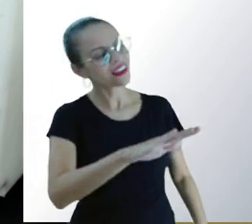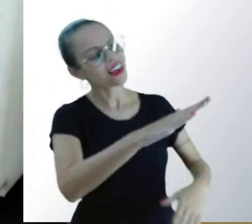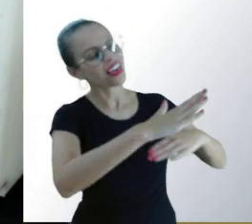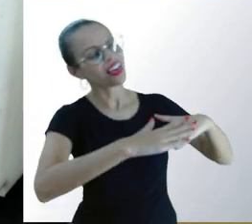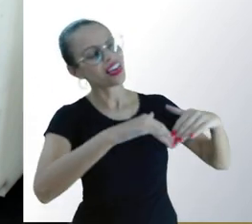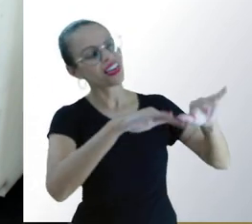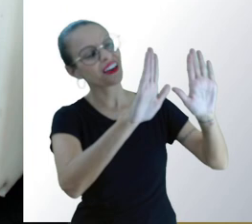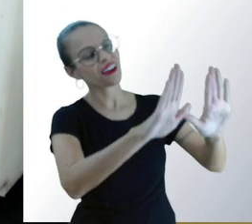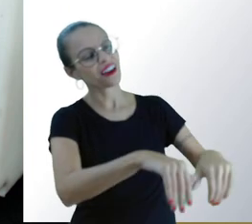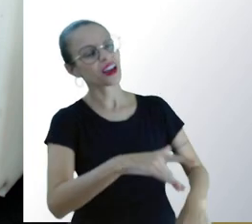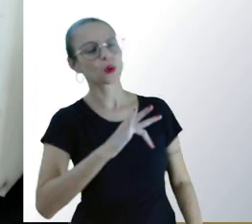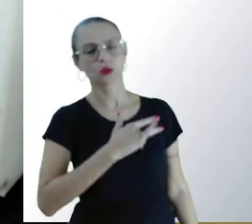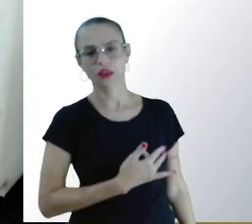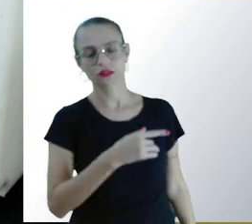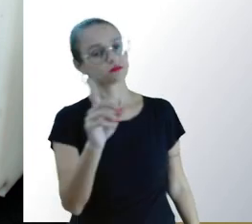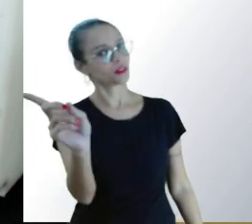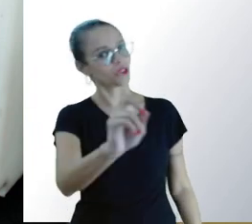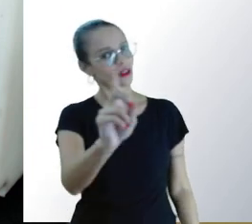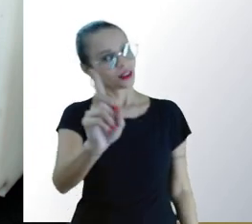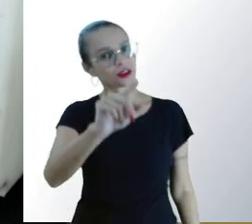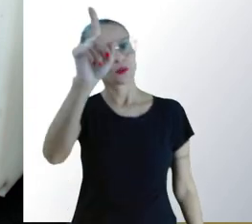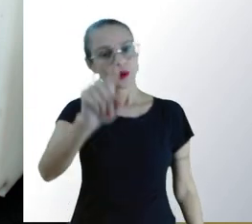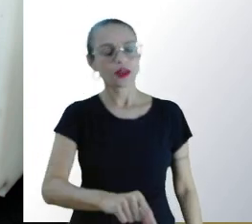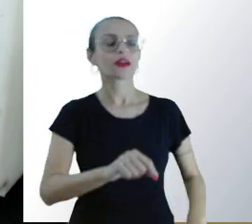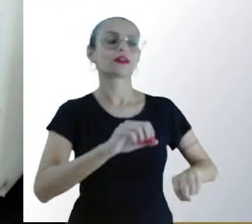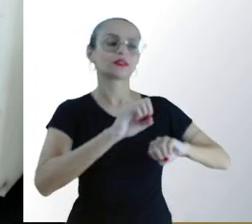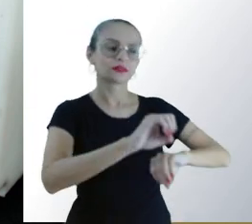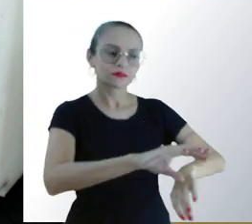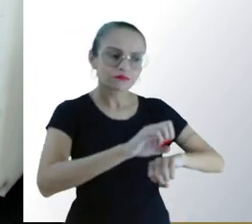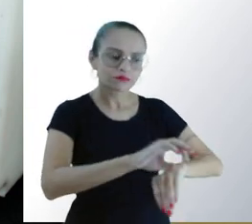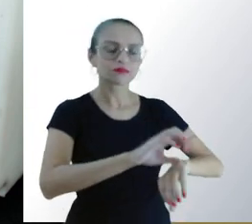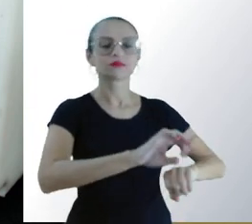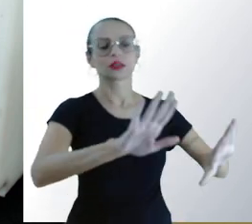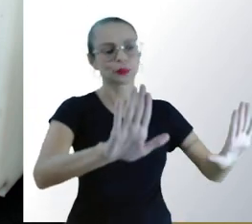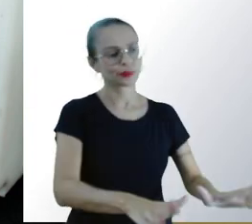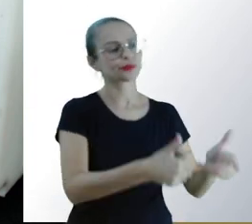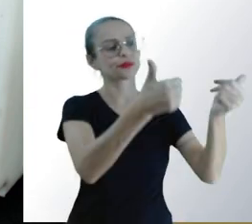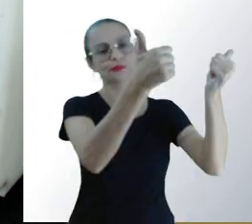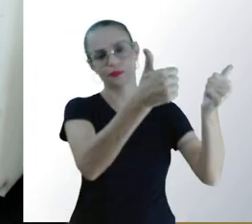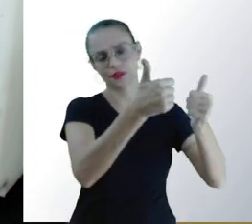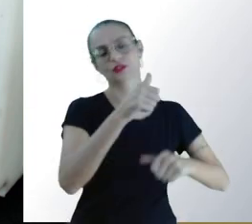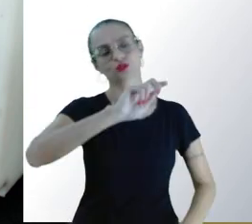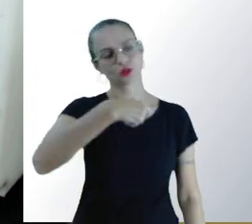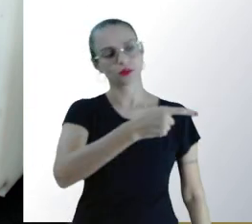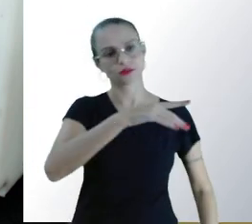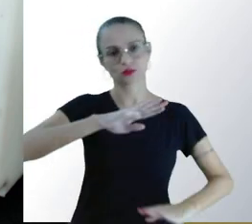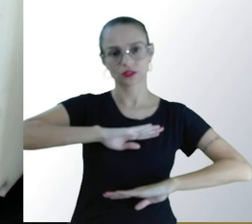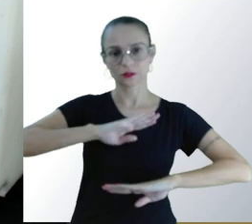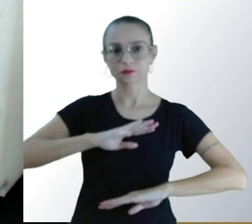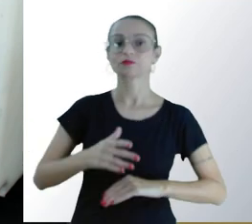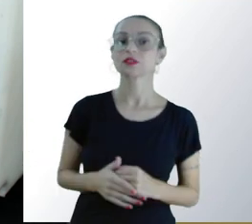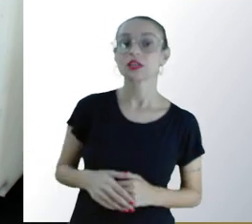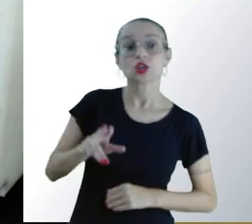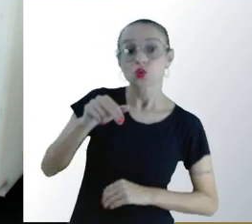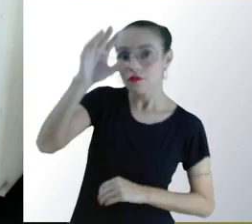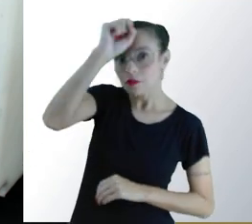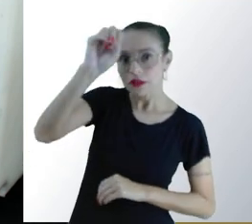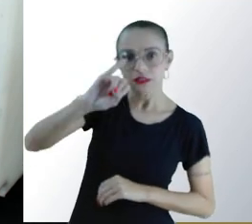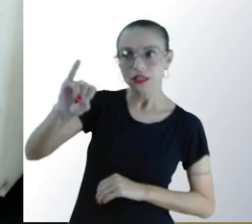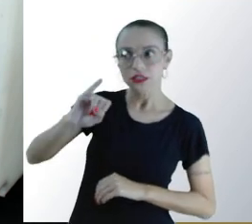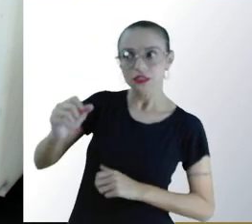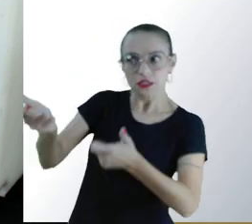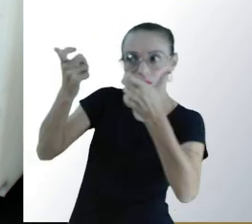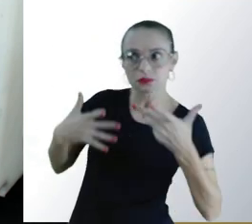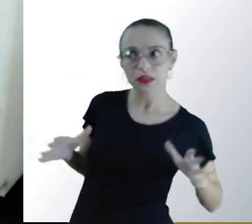mas para que ele seja, se não educado, reeducado em relação a essas condutas. E eu nunca vou aprender se ninguém falar